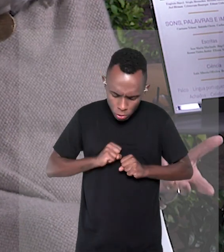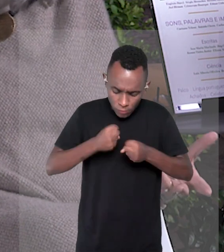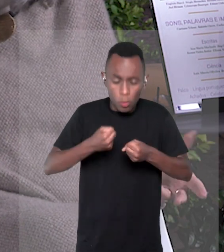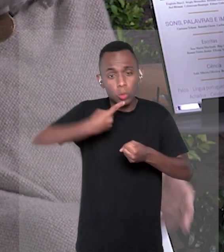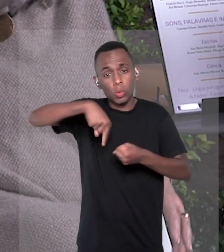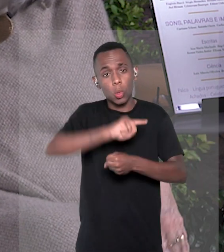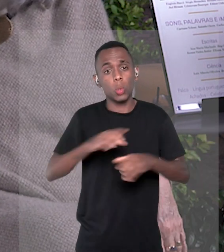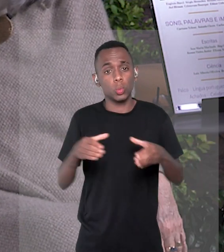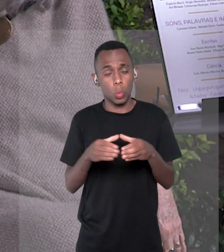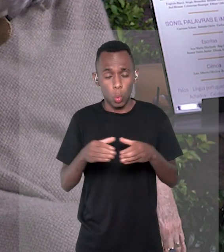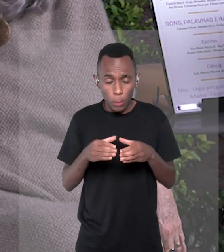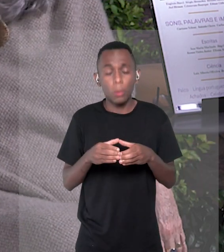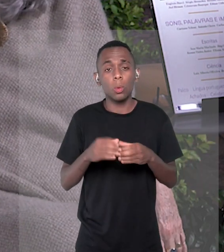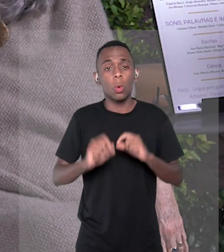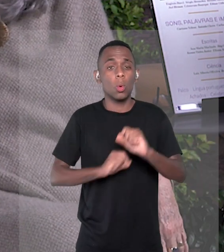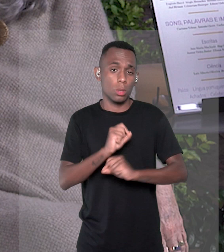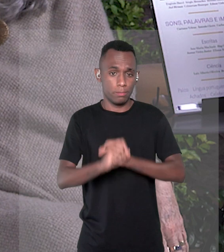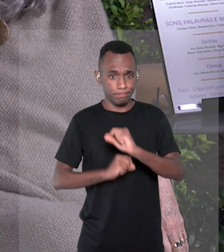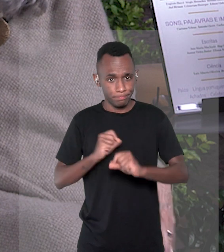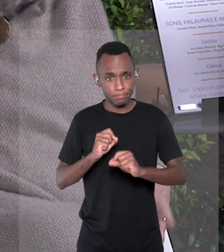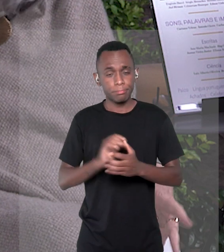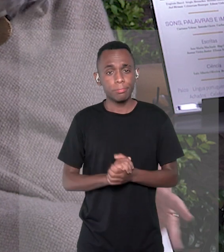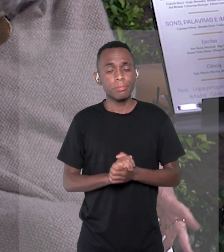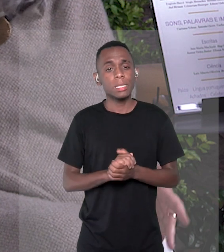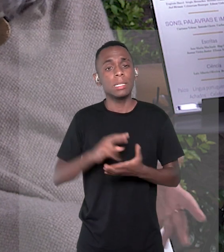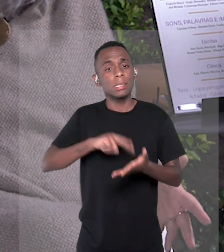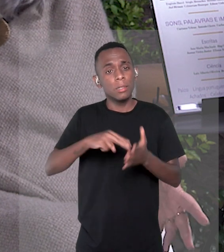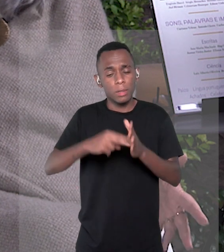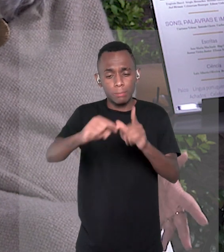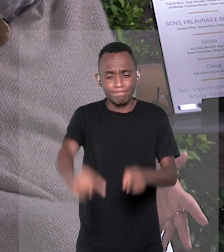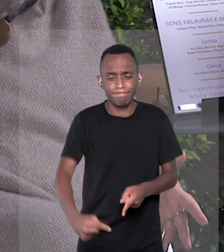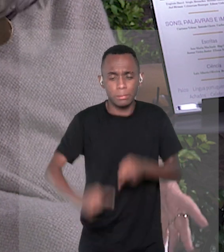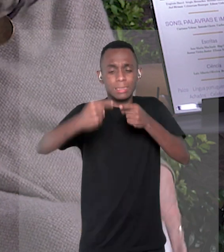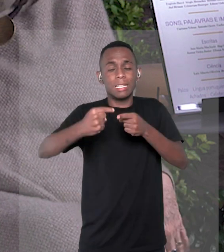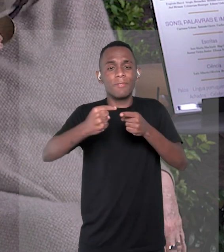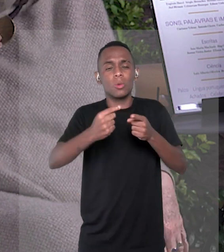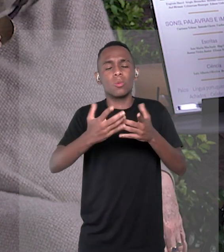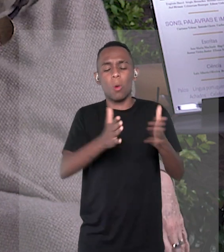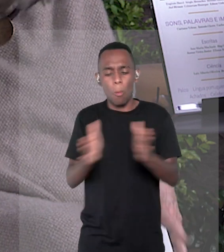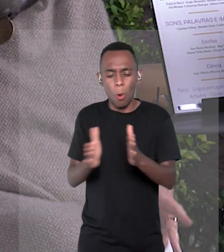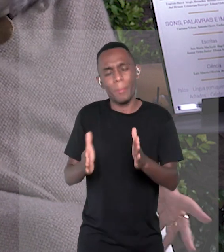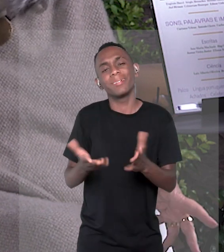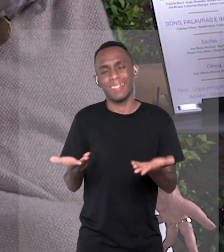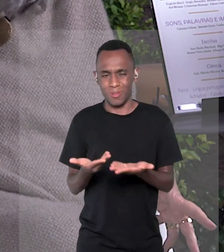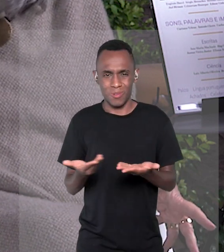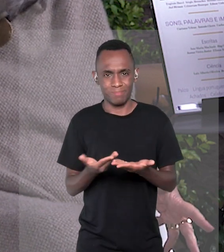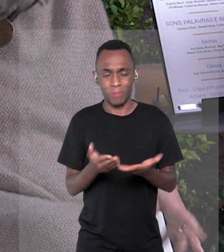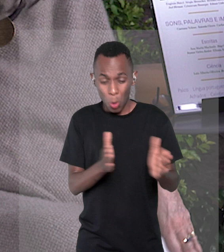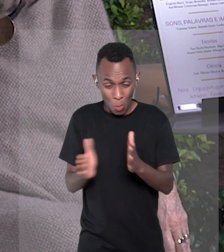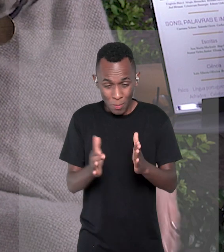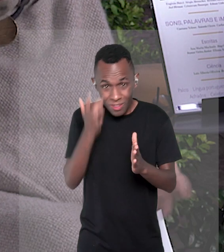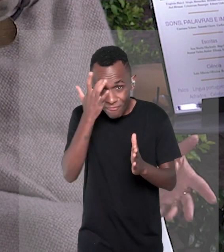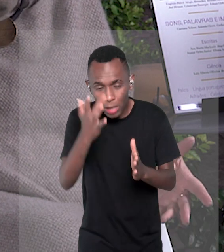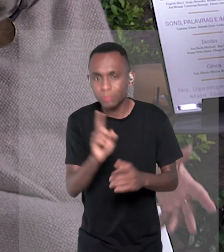enfrentar o momento presente, que não é um momento fácil. É um momento de alta